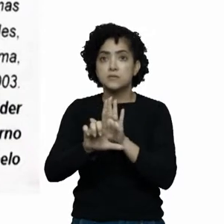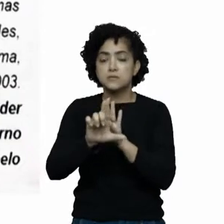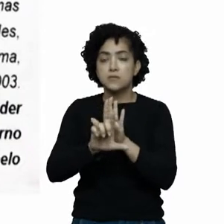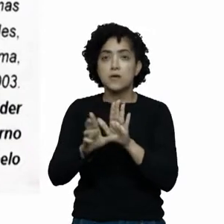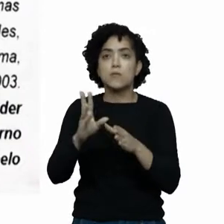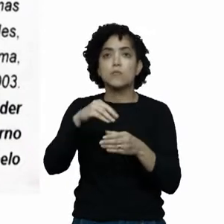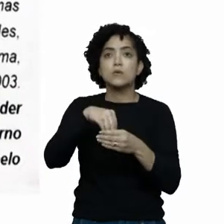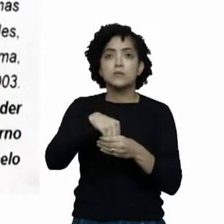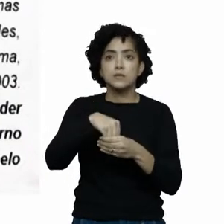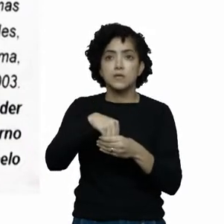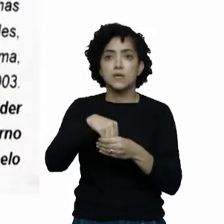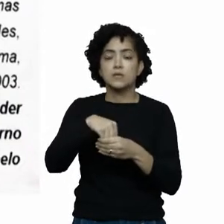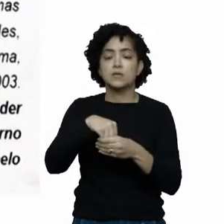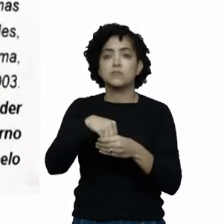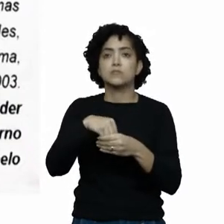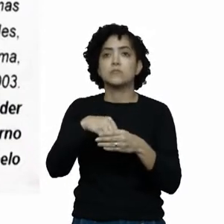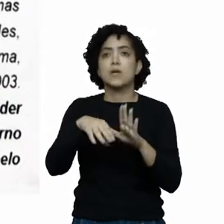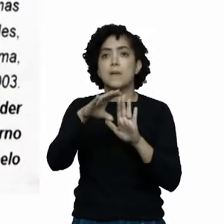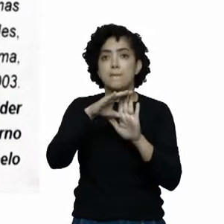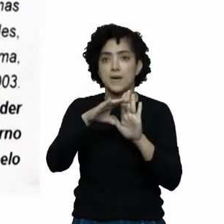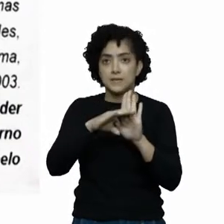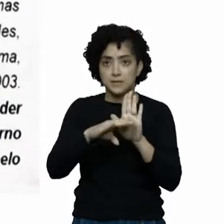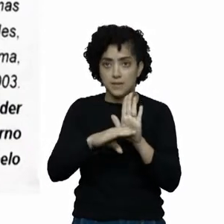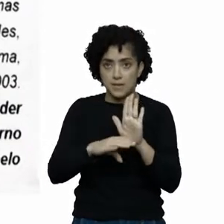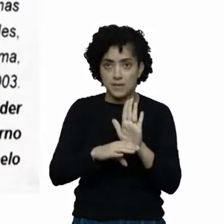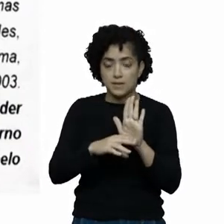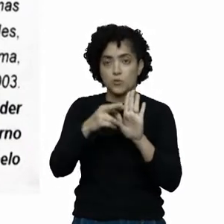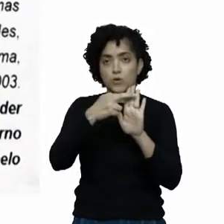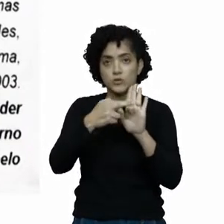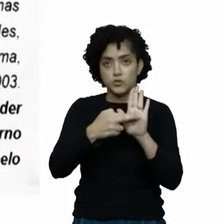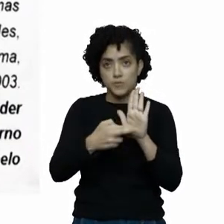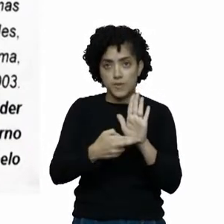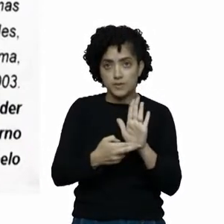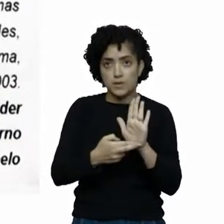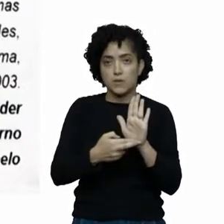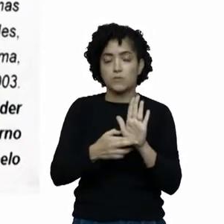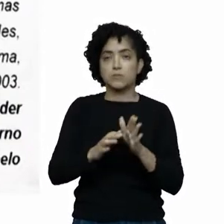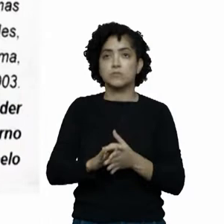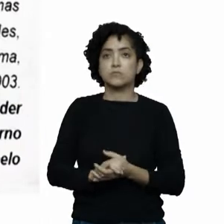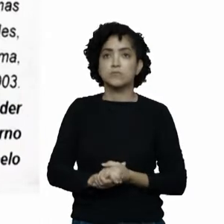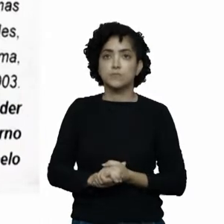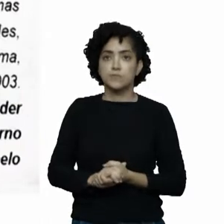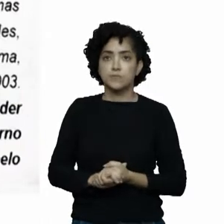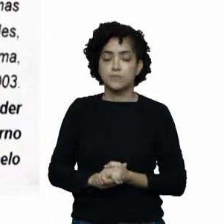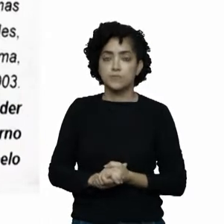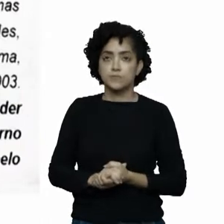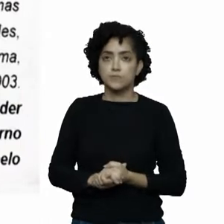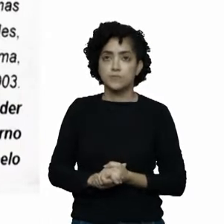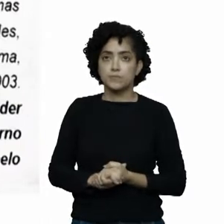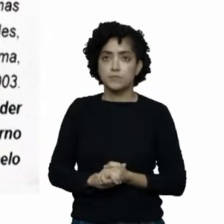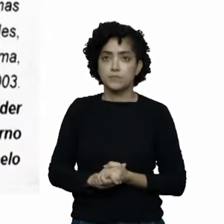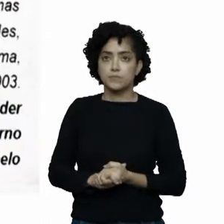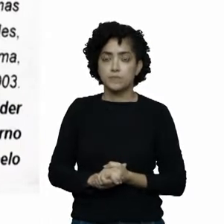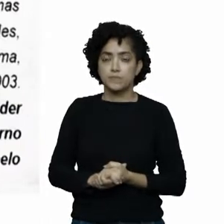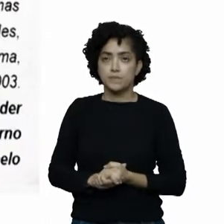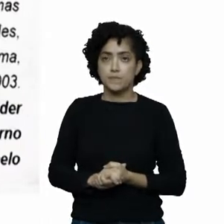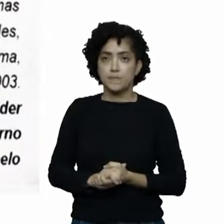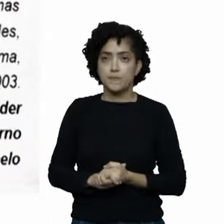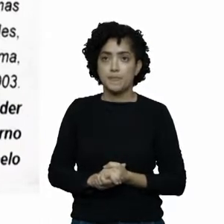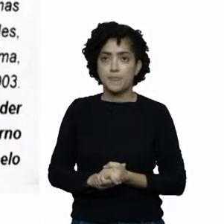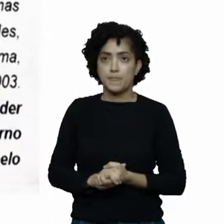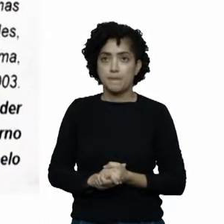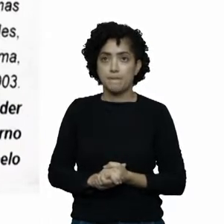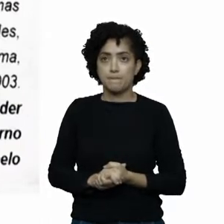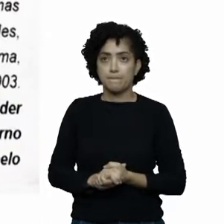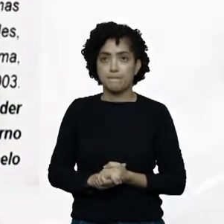interna copos matéria regimental ver todos E aí